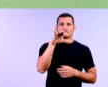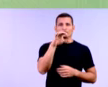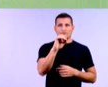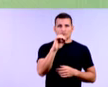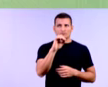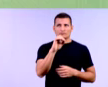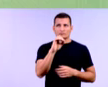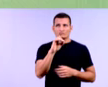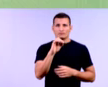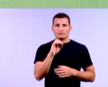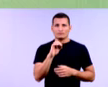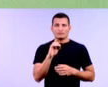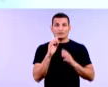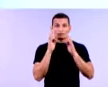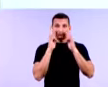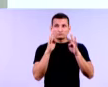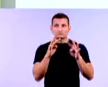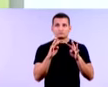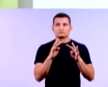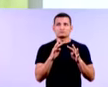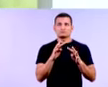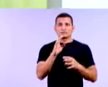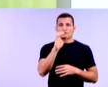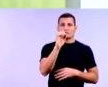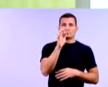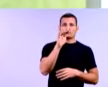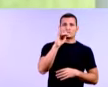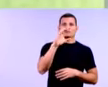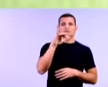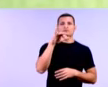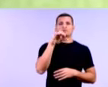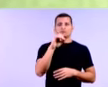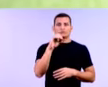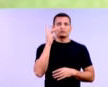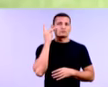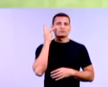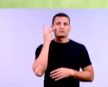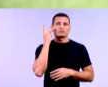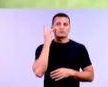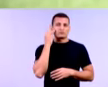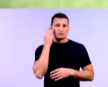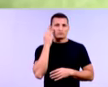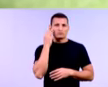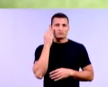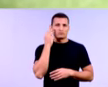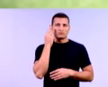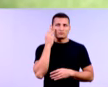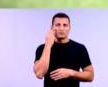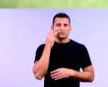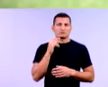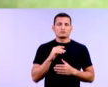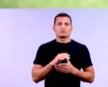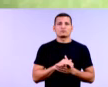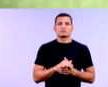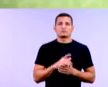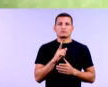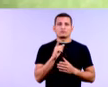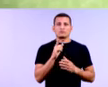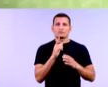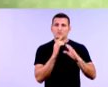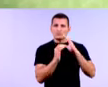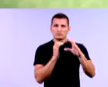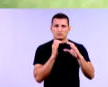chamamos atenção, é porque o ofício normalmente o ofício é uma modalidade de